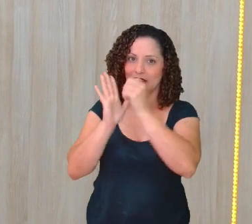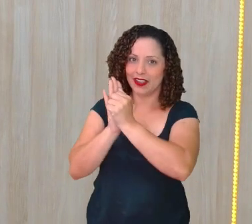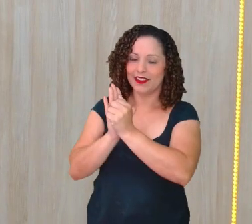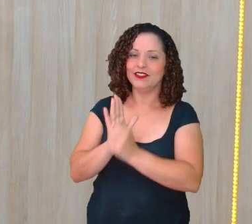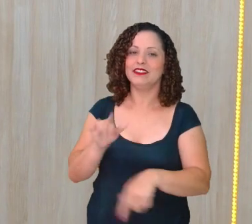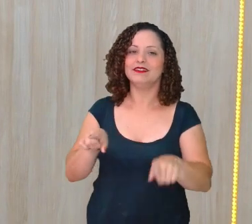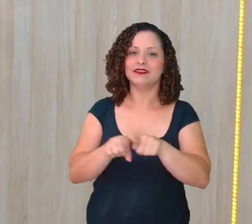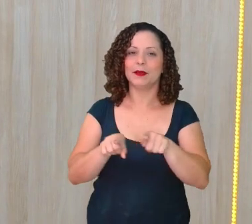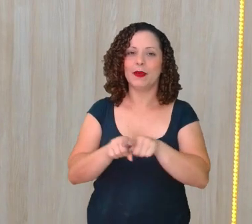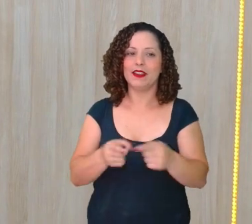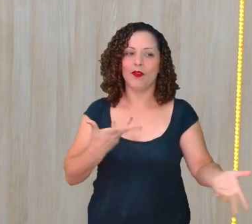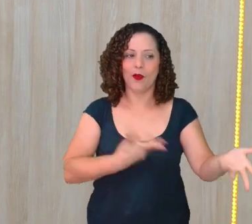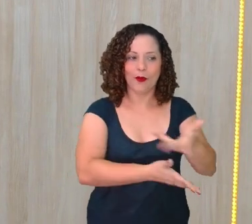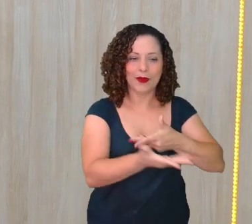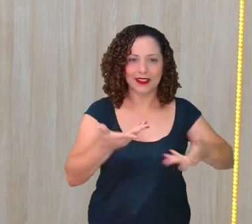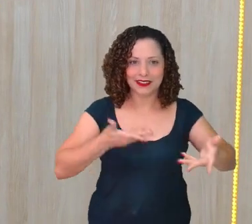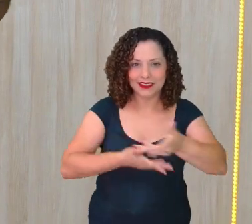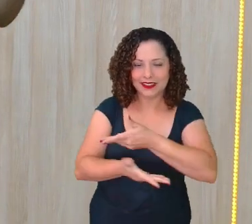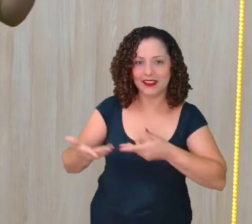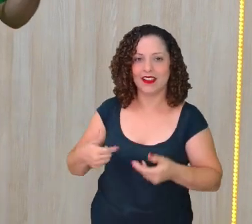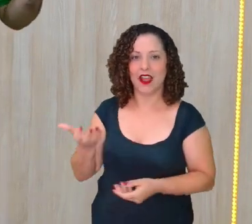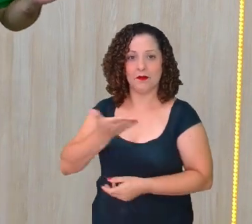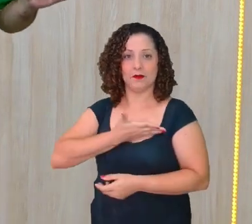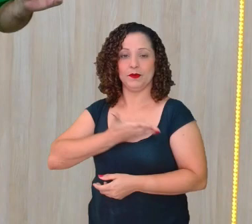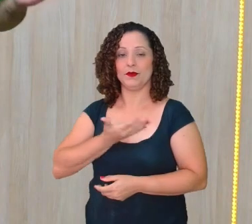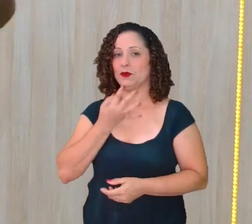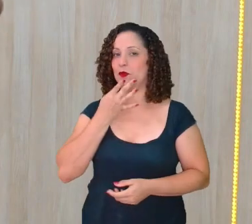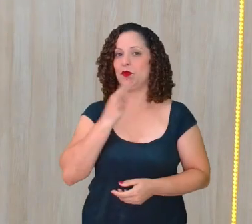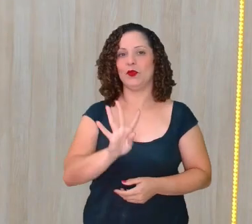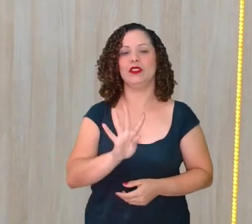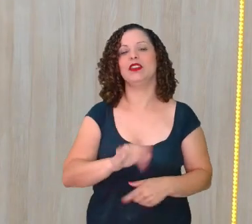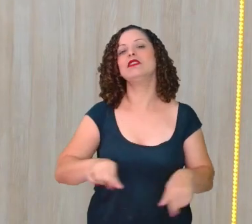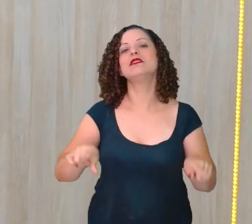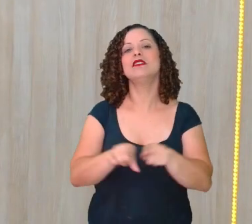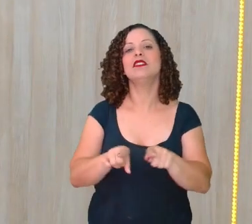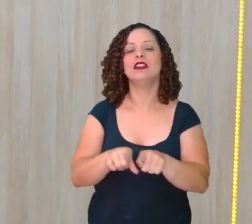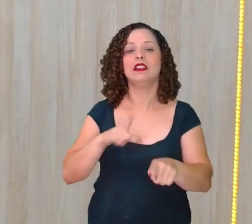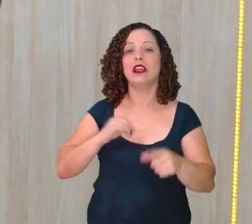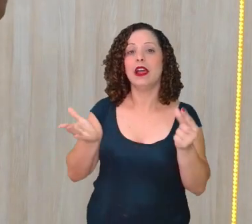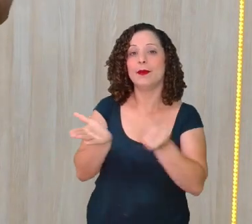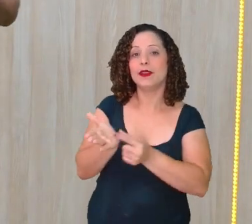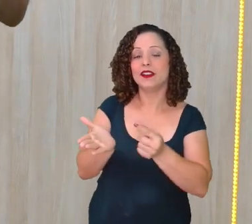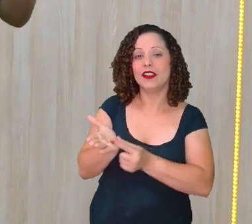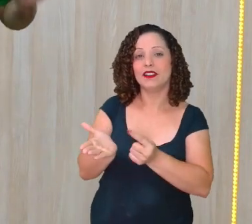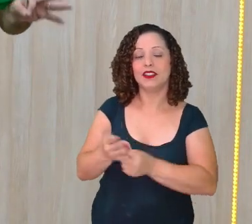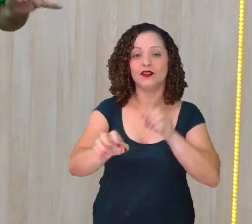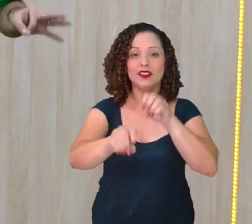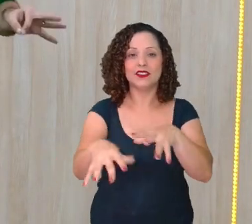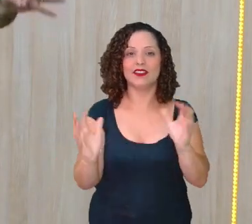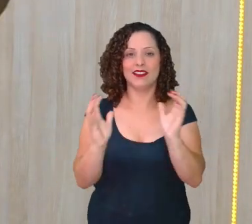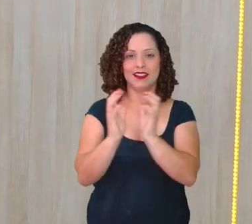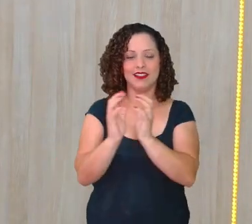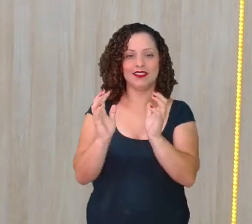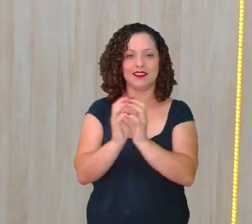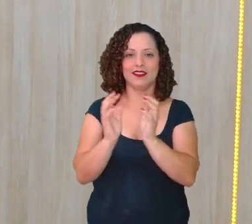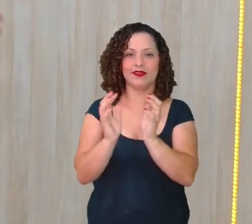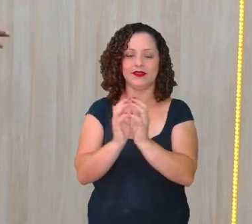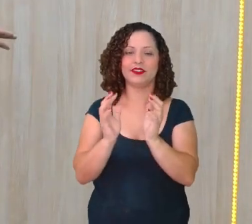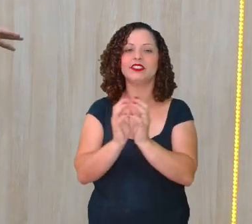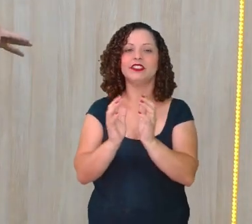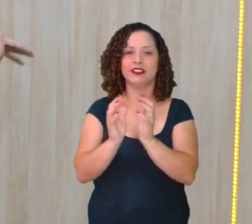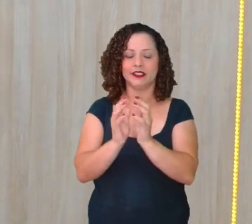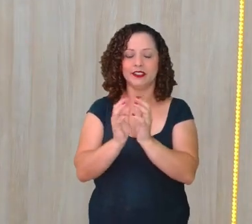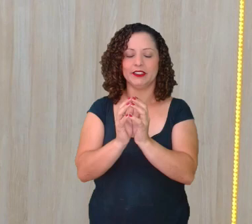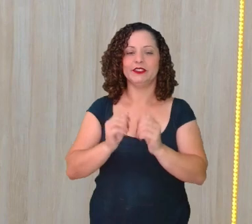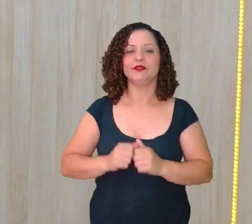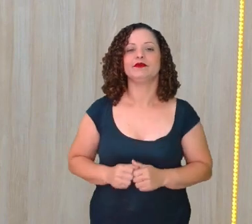coleguinha que ainda não conhece e também o aplicativo do Educa